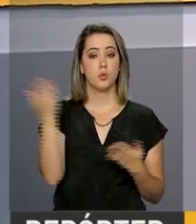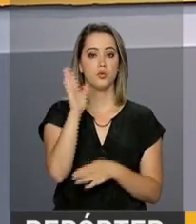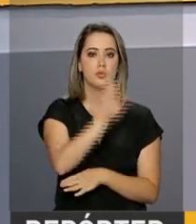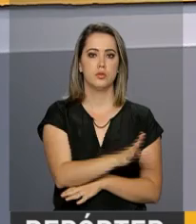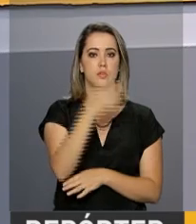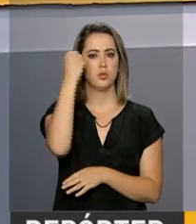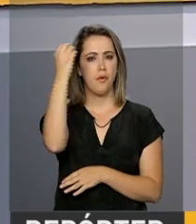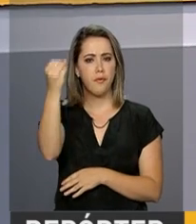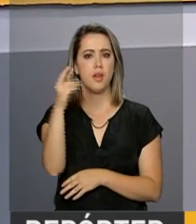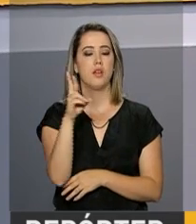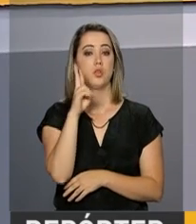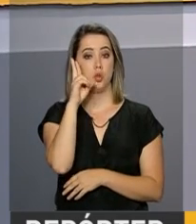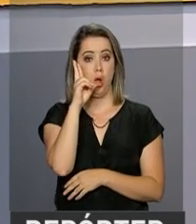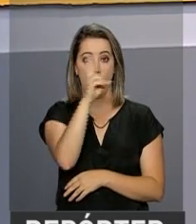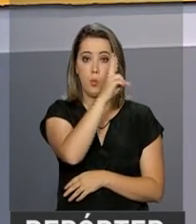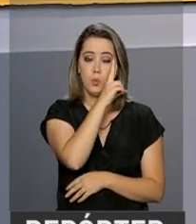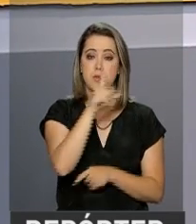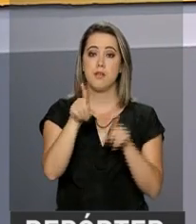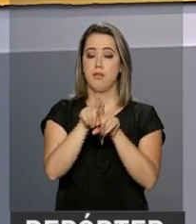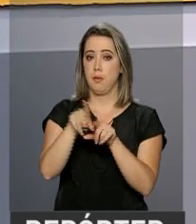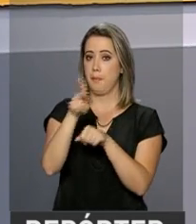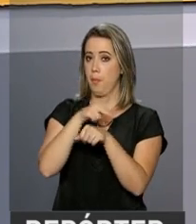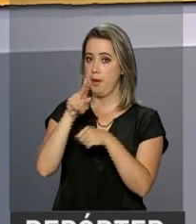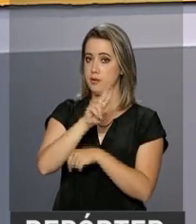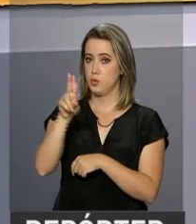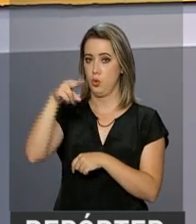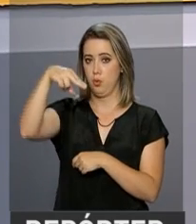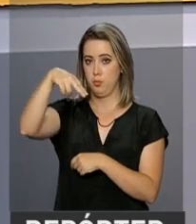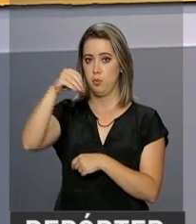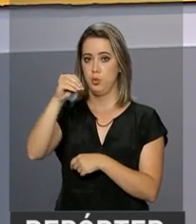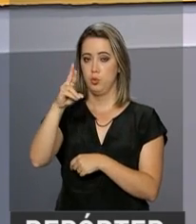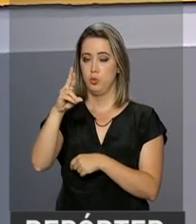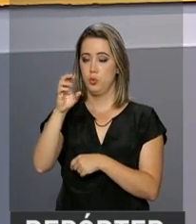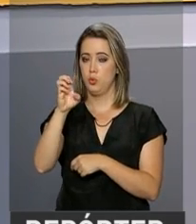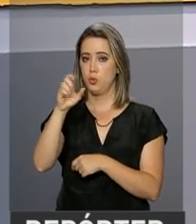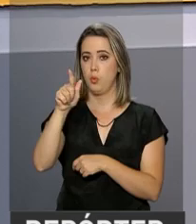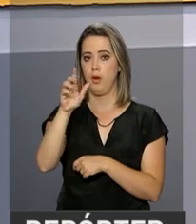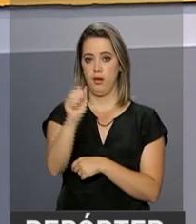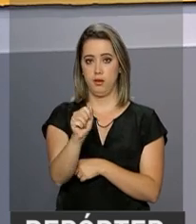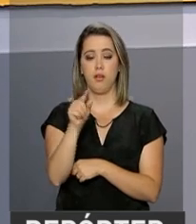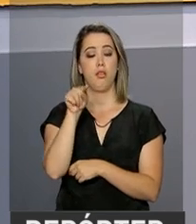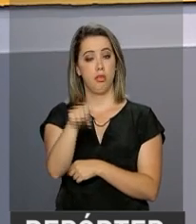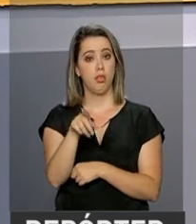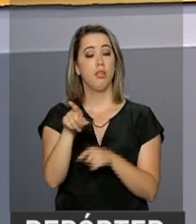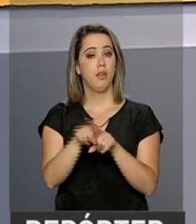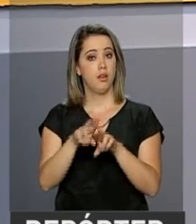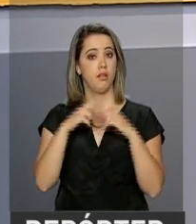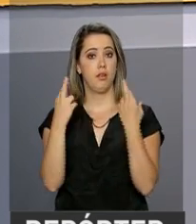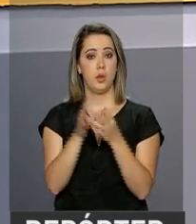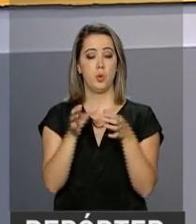viagem à Rússia e à Noruega temer terá encontro com o presidente russo Vladimir Putin na quarta-feira quando devem ser